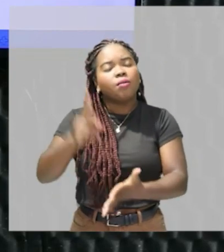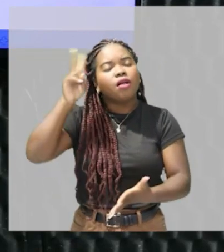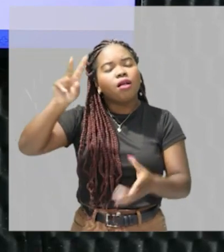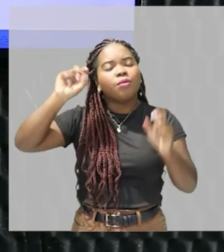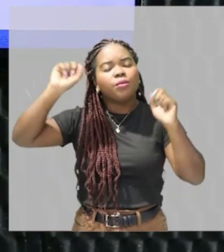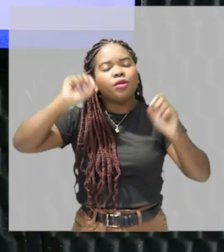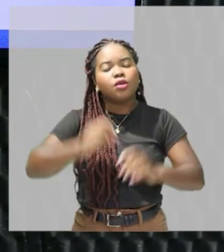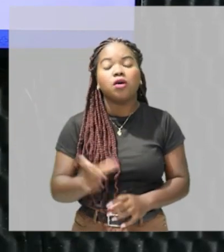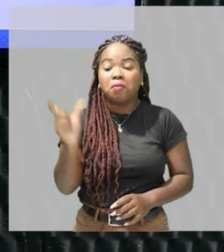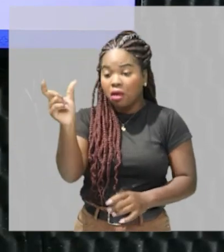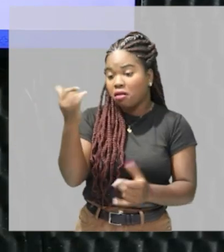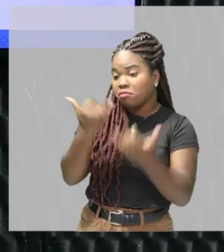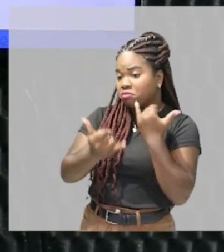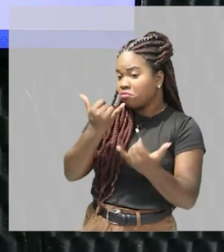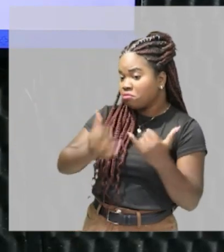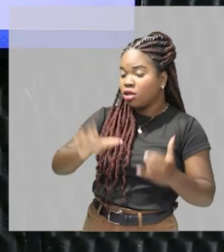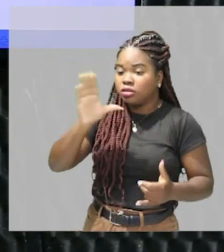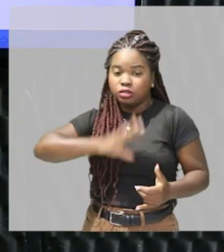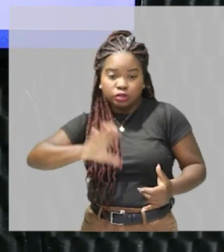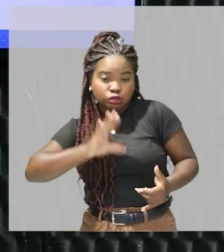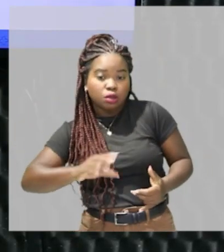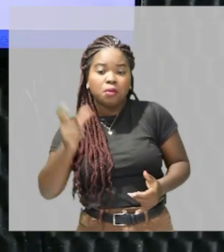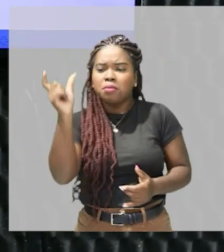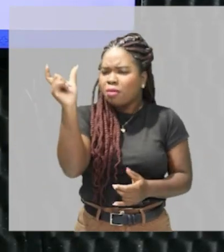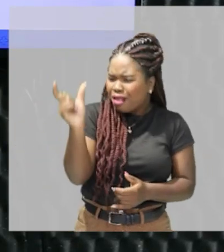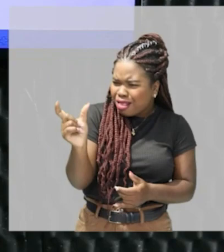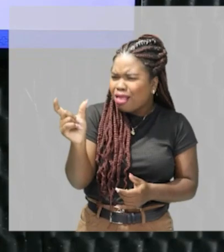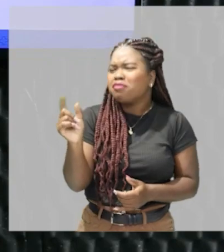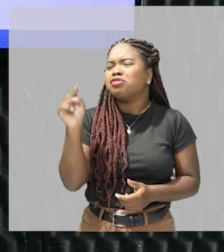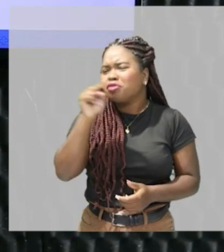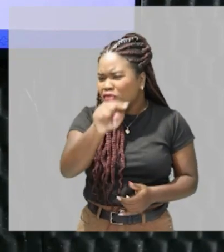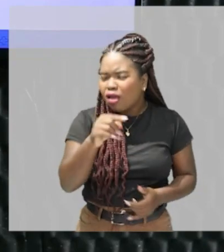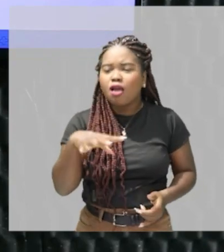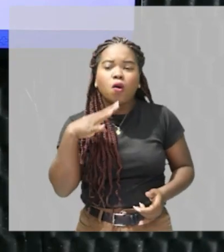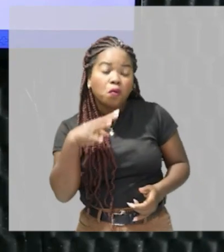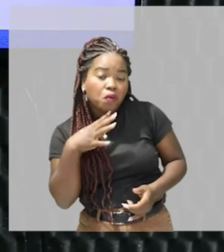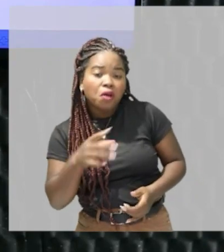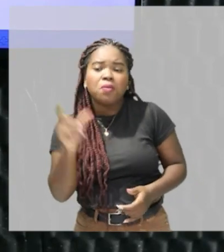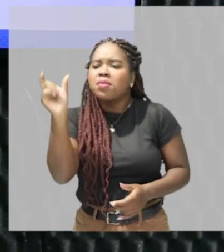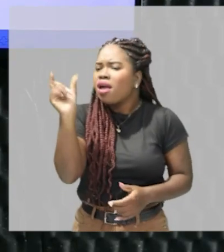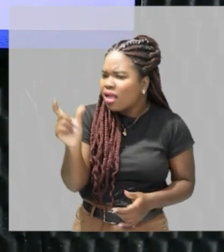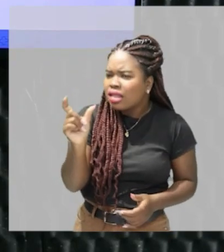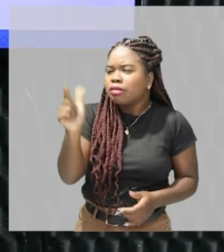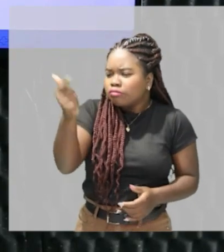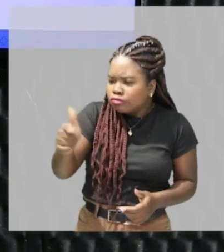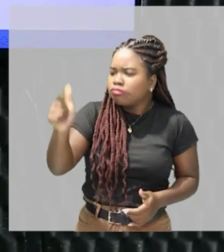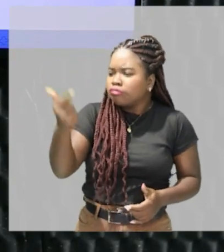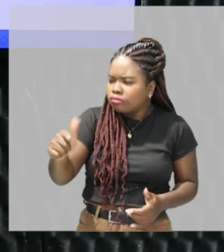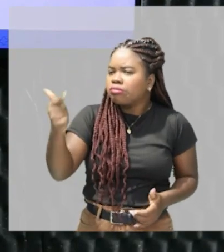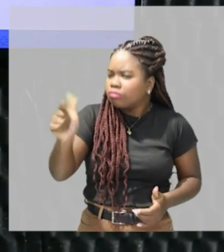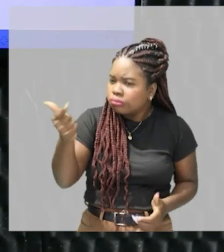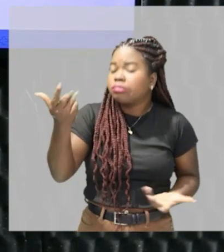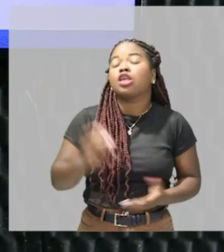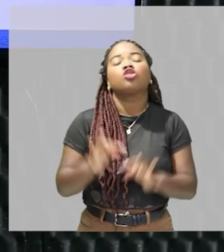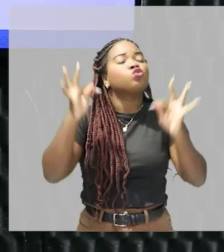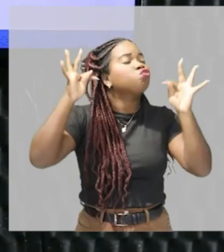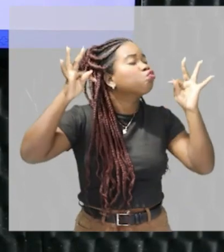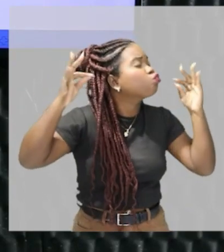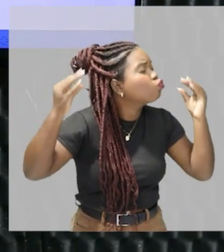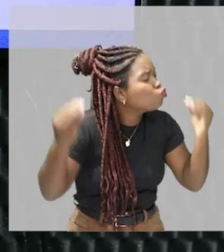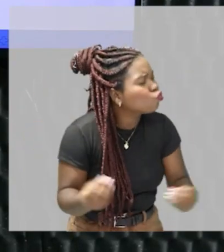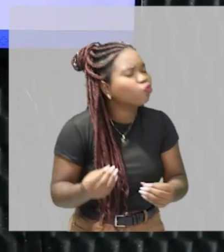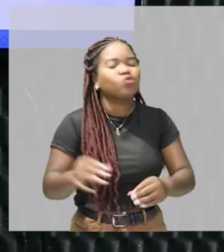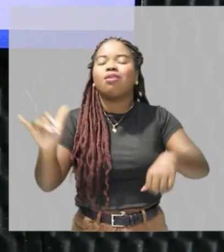lembrando, palavras parecidas com português, palavras que você já conhece, palavras que se repetem com frequência. Tudo isso